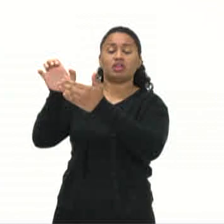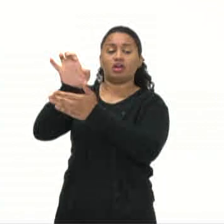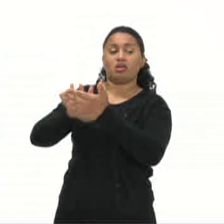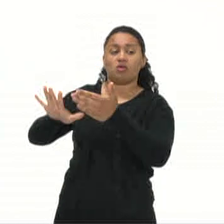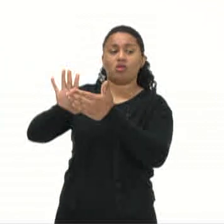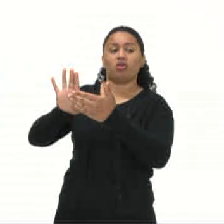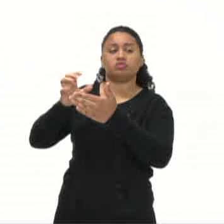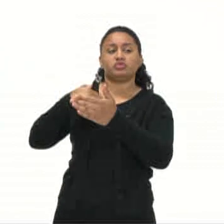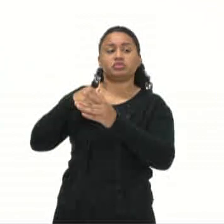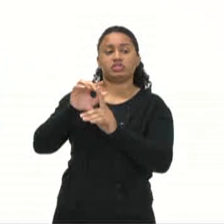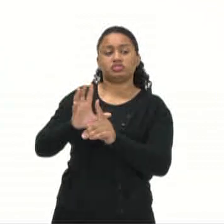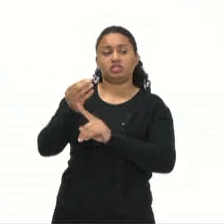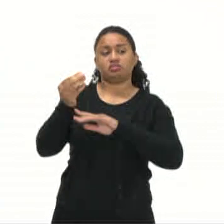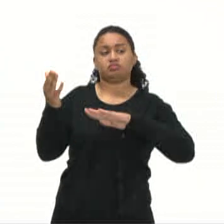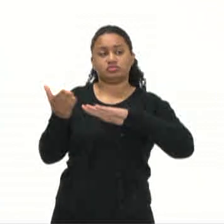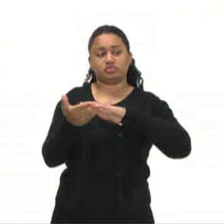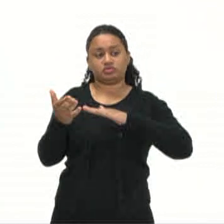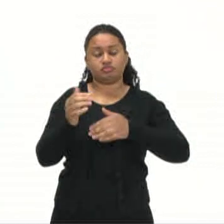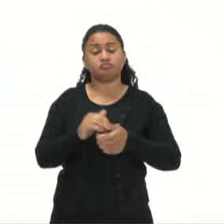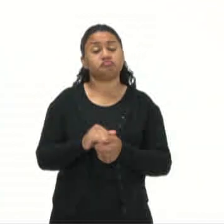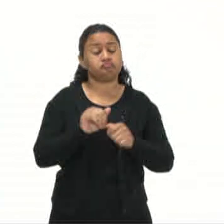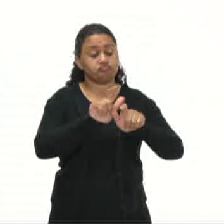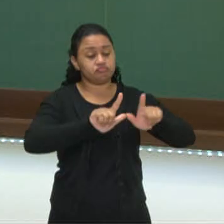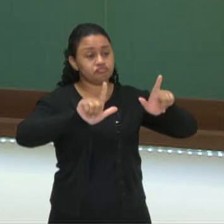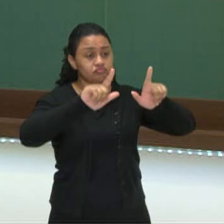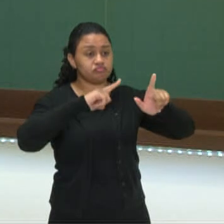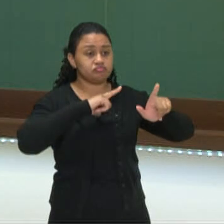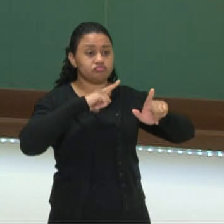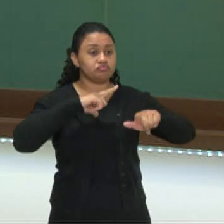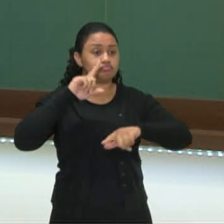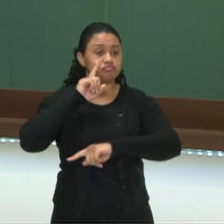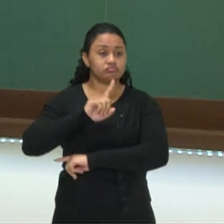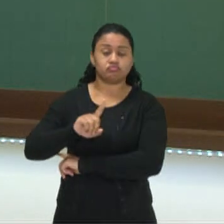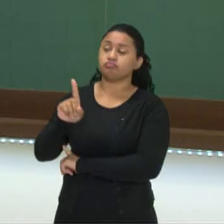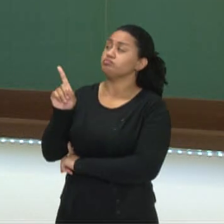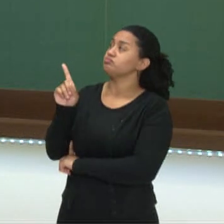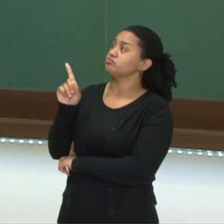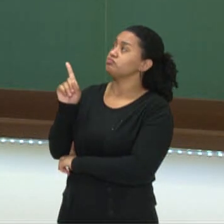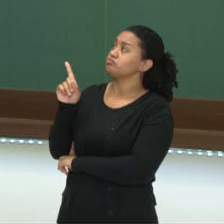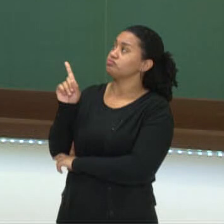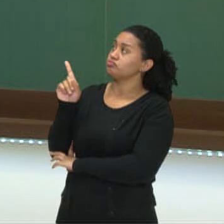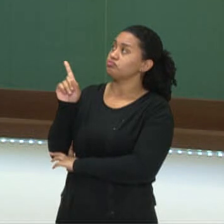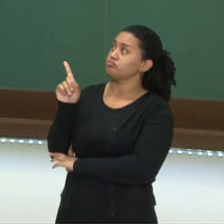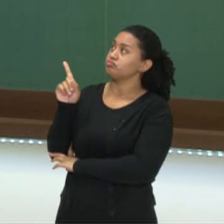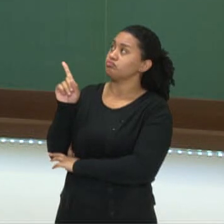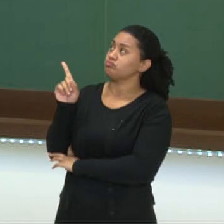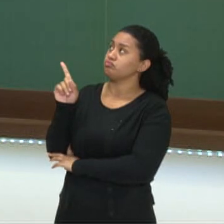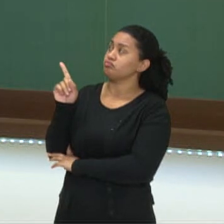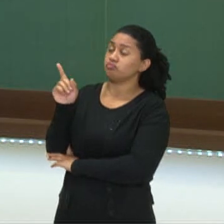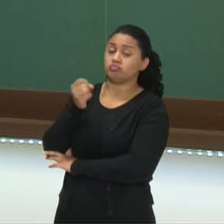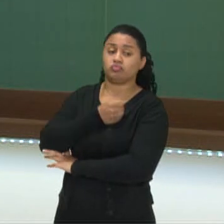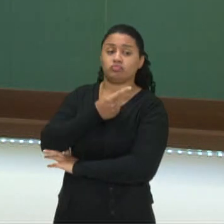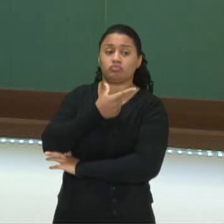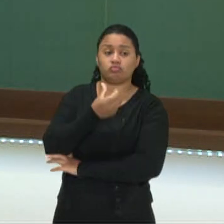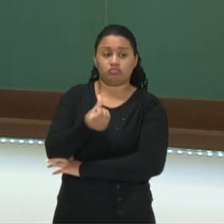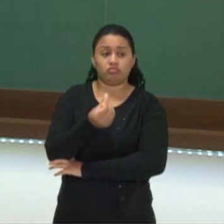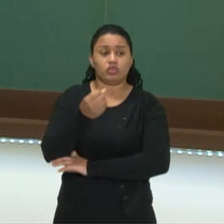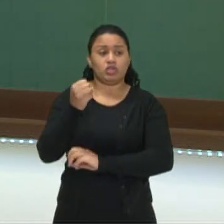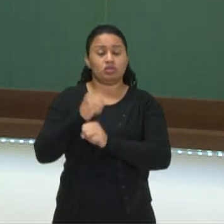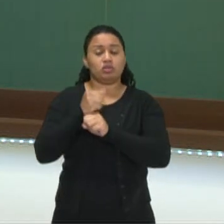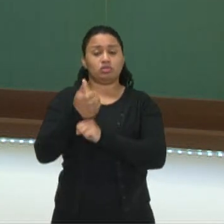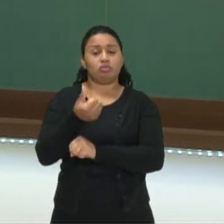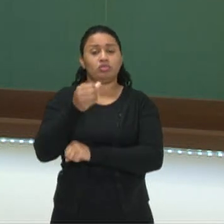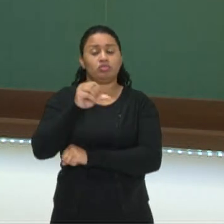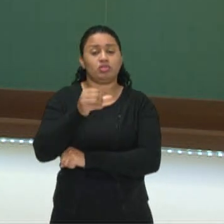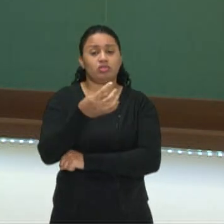moderna. Gente, esse aqui é uma composição do Jackson Pollock, número 26, em 1949. Nós vemos,